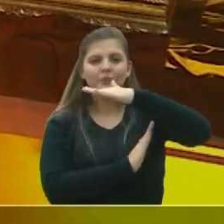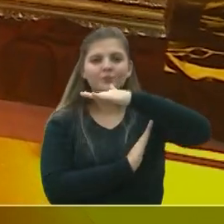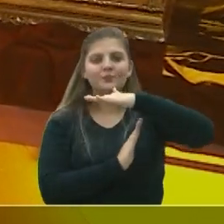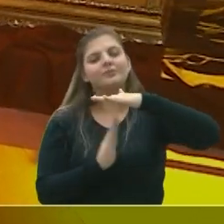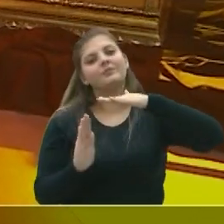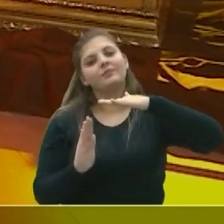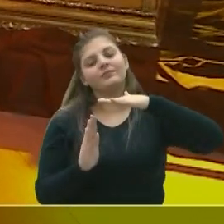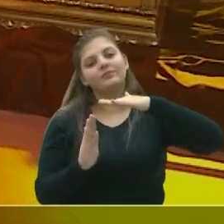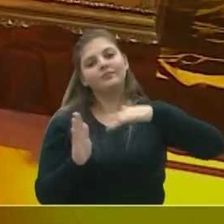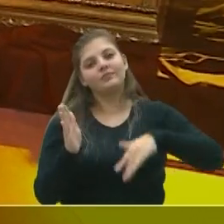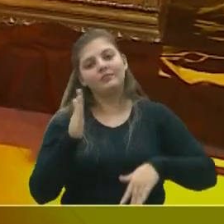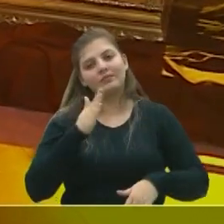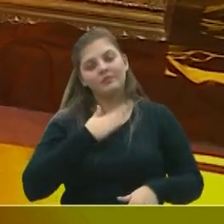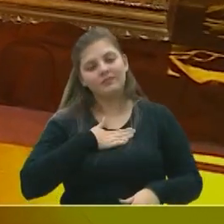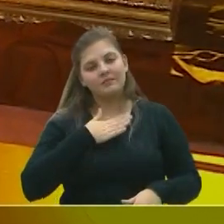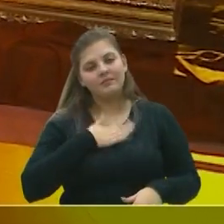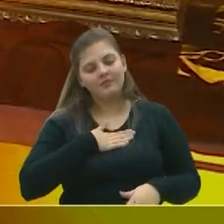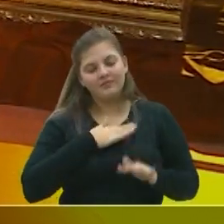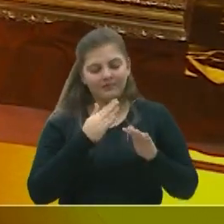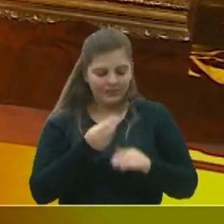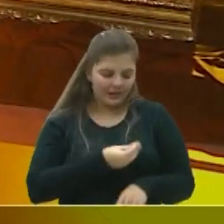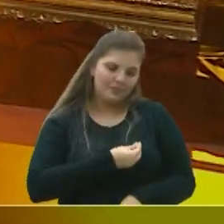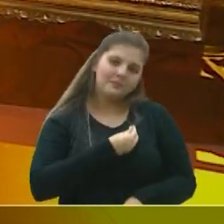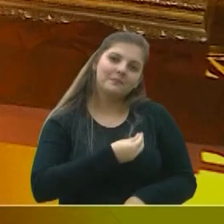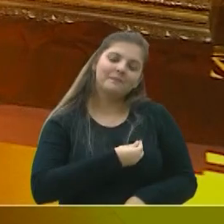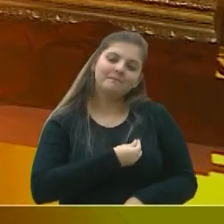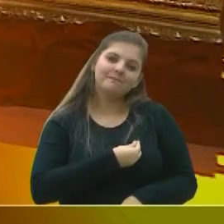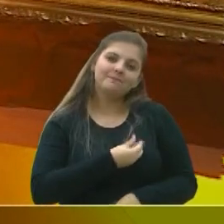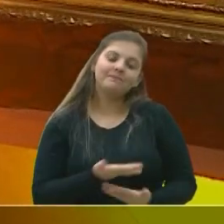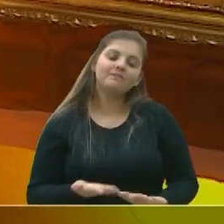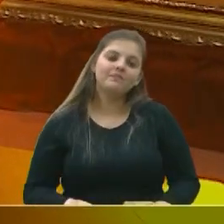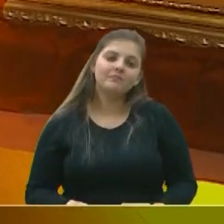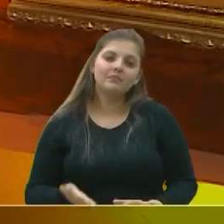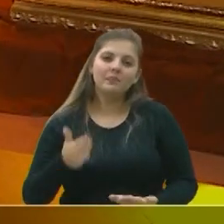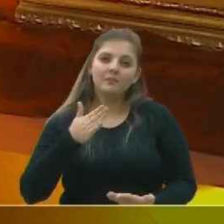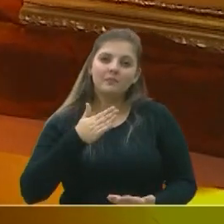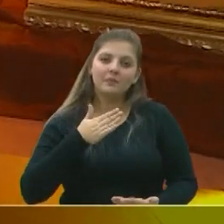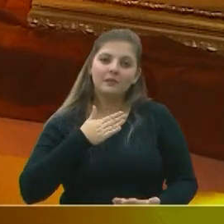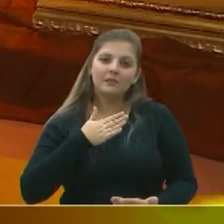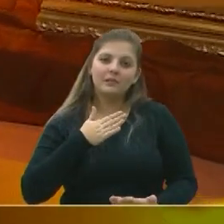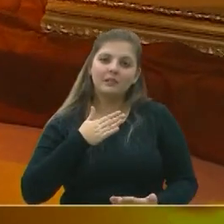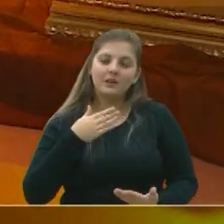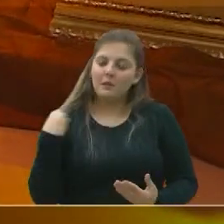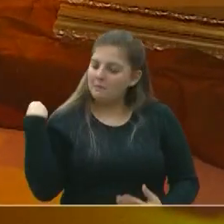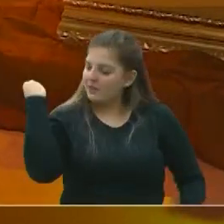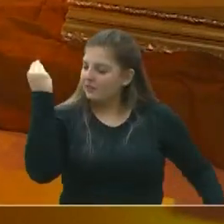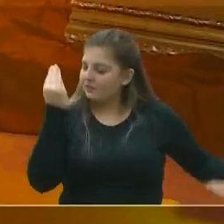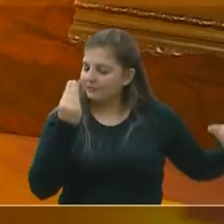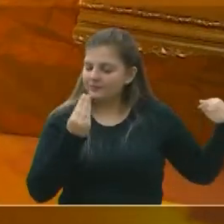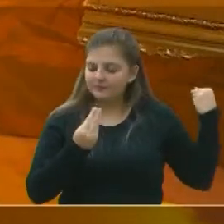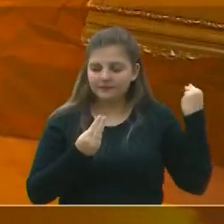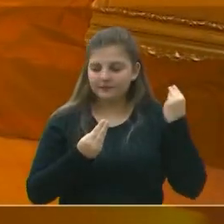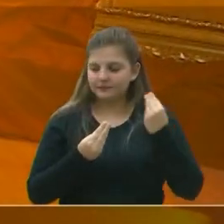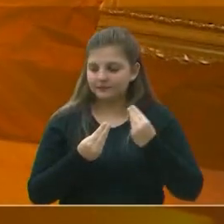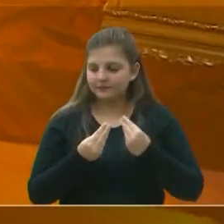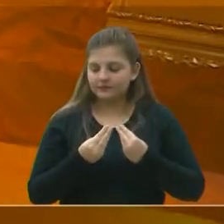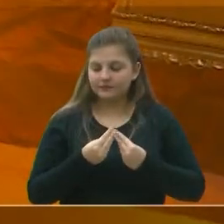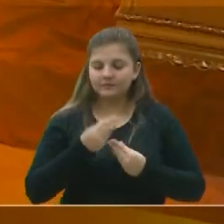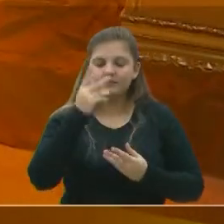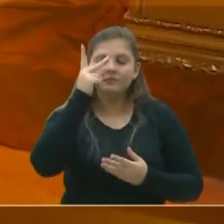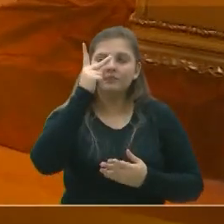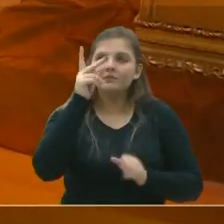te consagro a minha vida, a minha vida, me reveste com